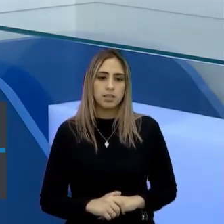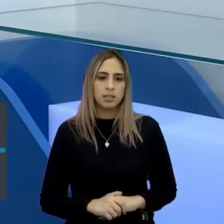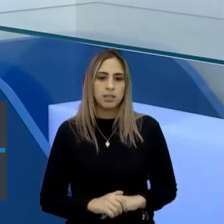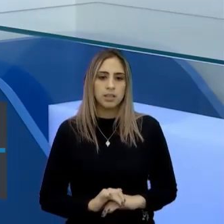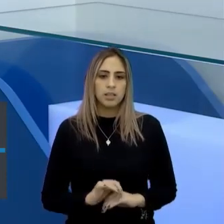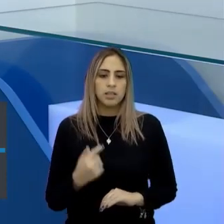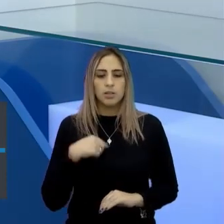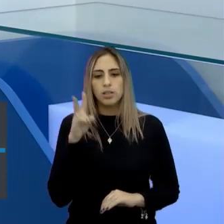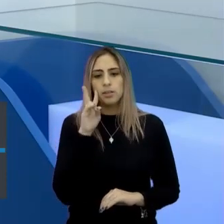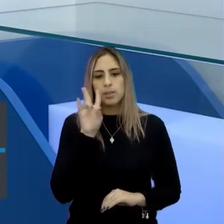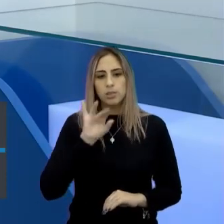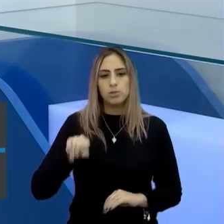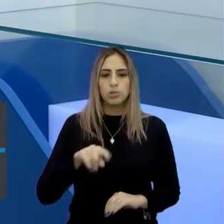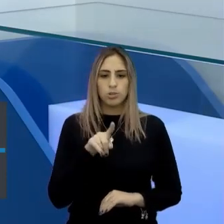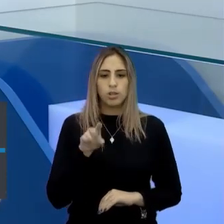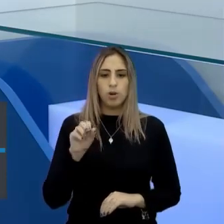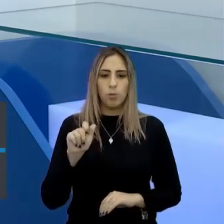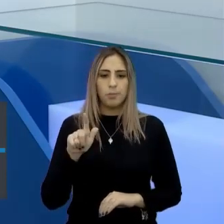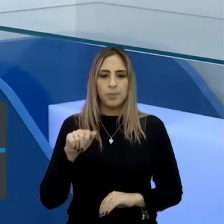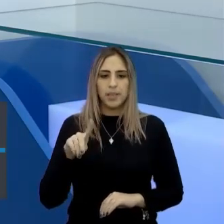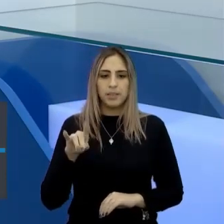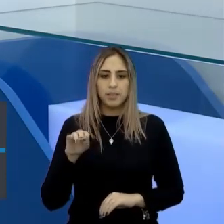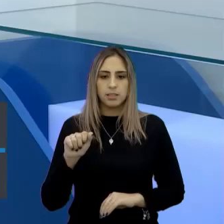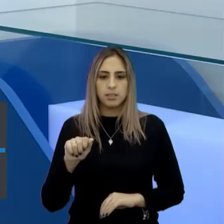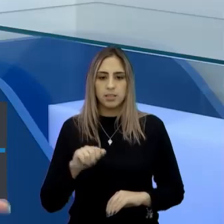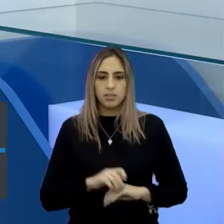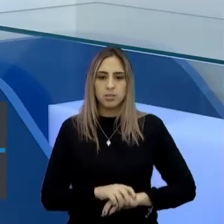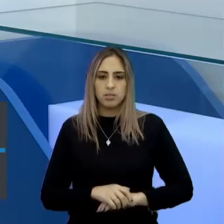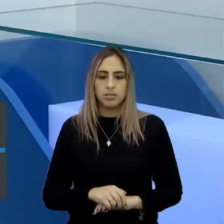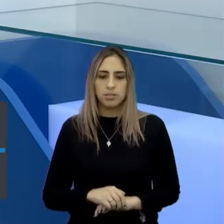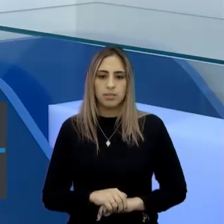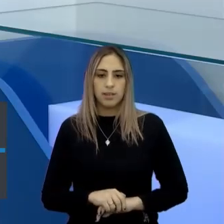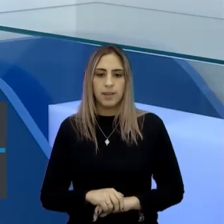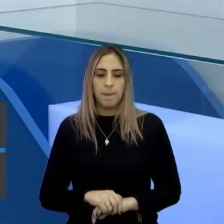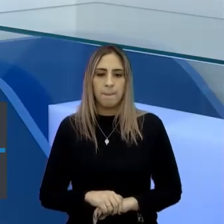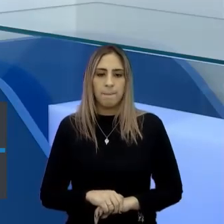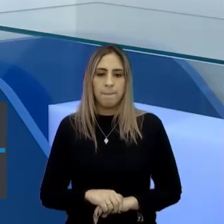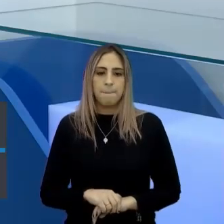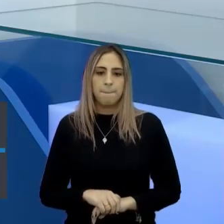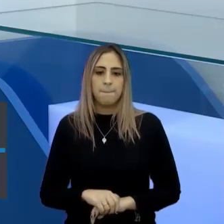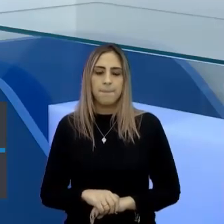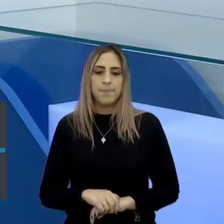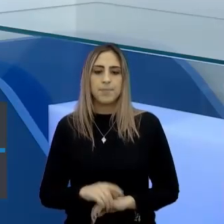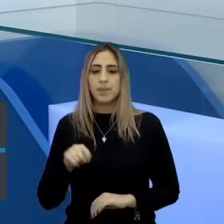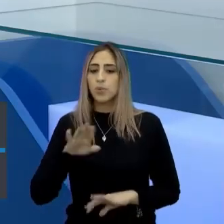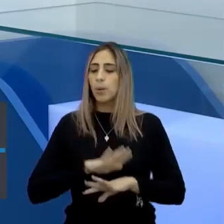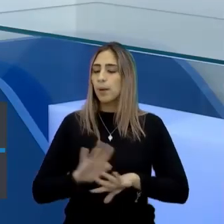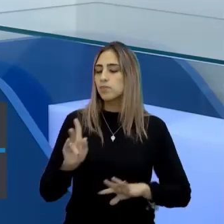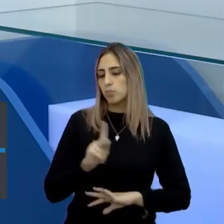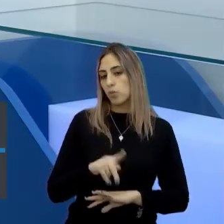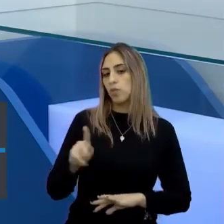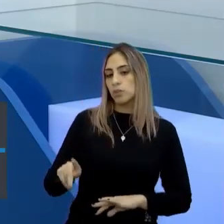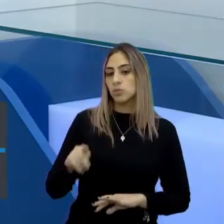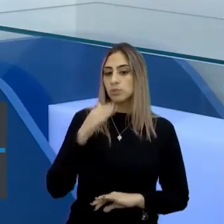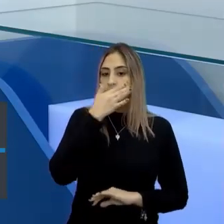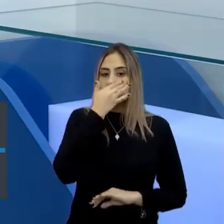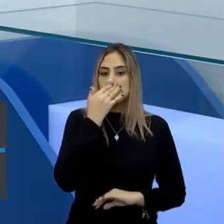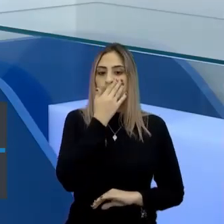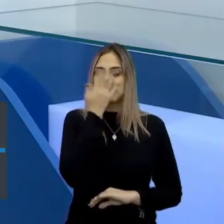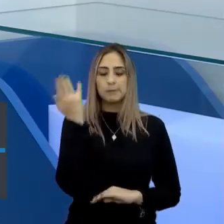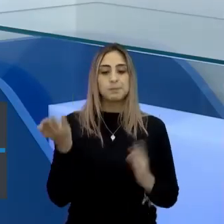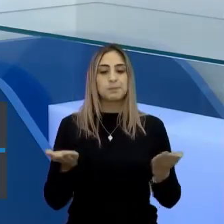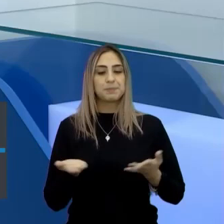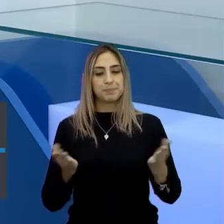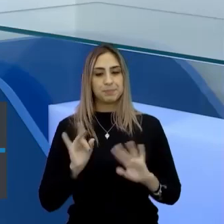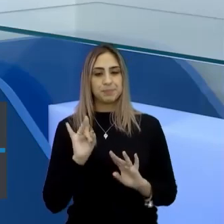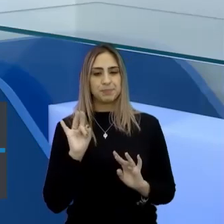faz sobre a temática da escola, professores e alunos. Ele não é mais professor, né? Agora ele se dedica